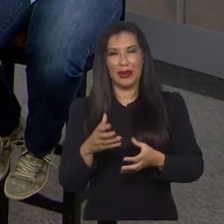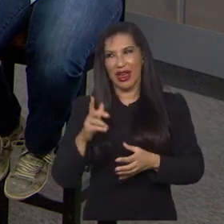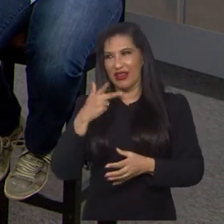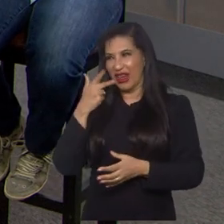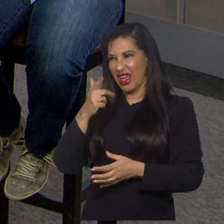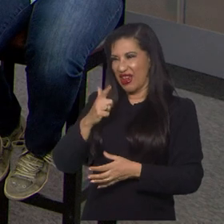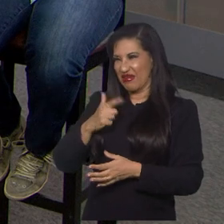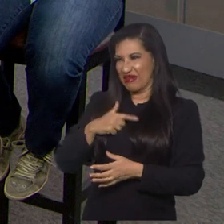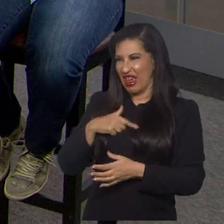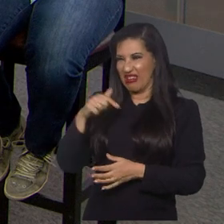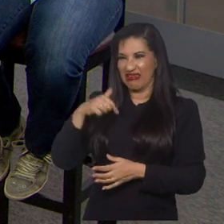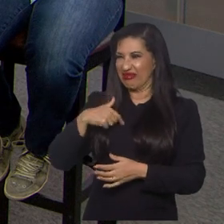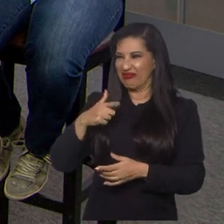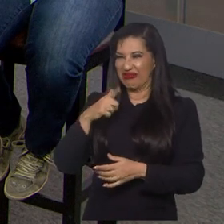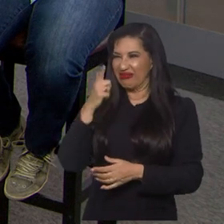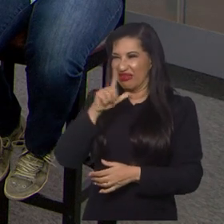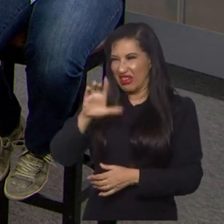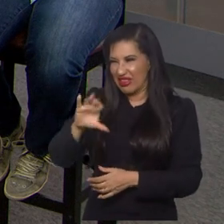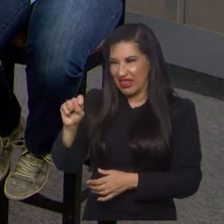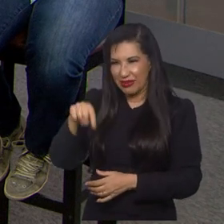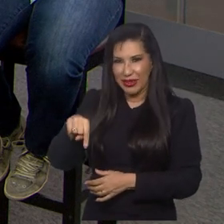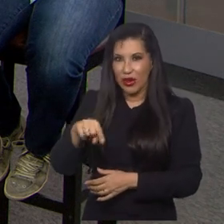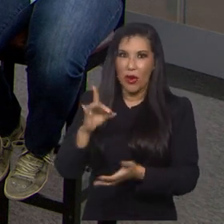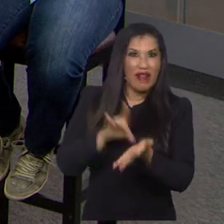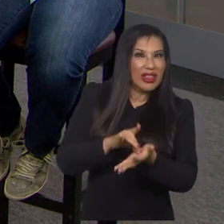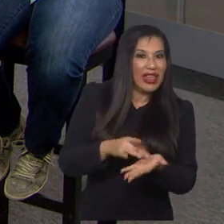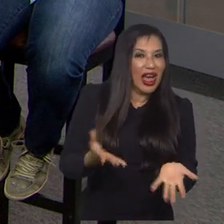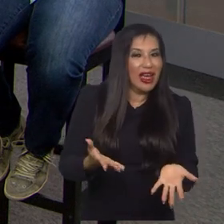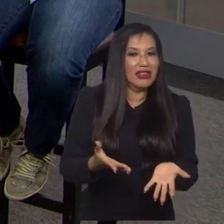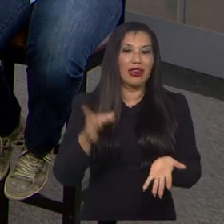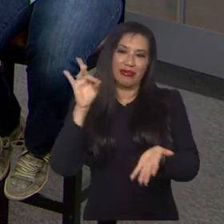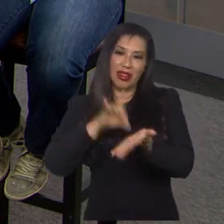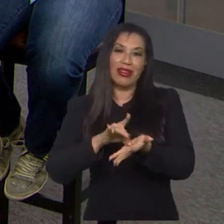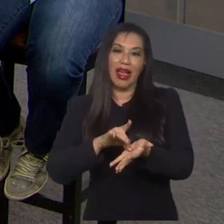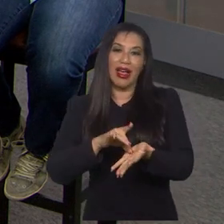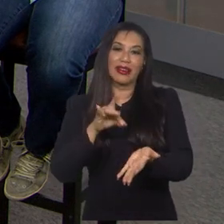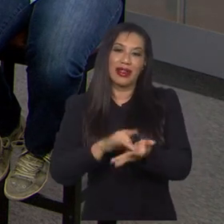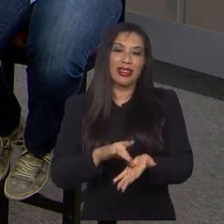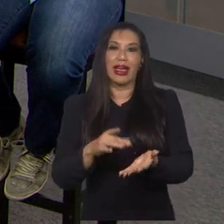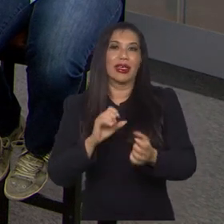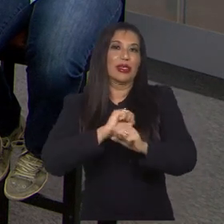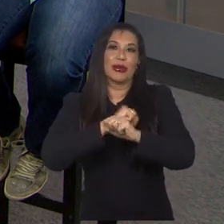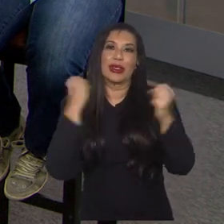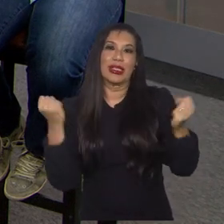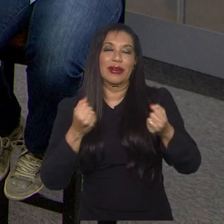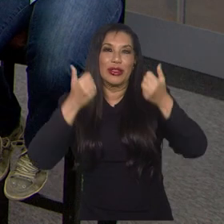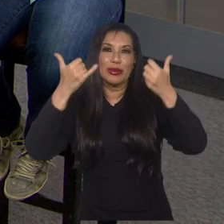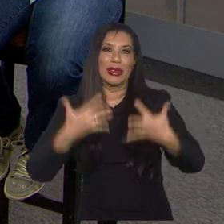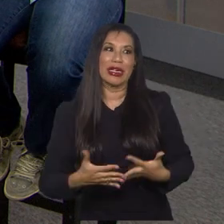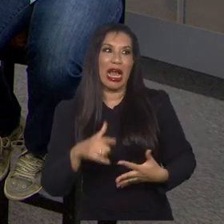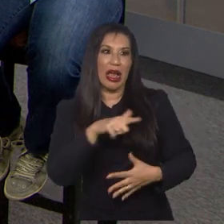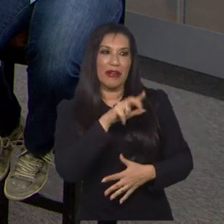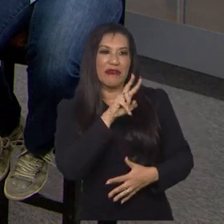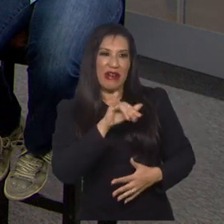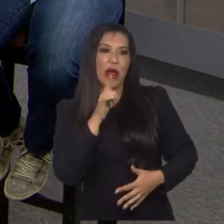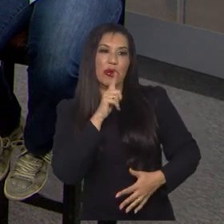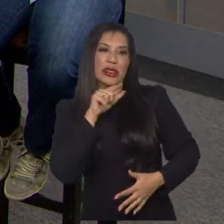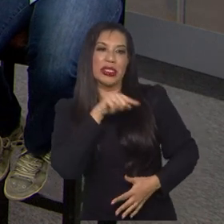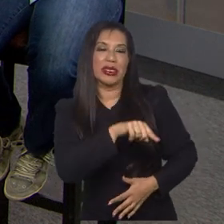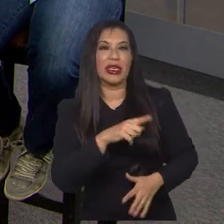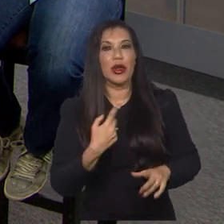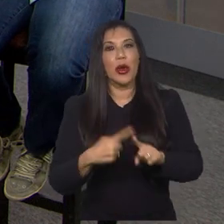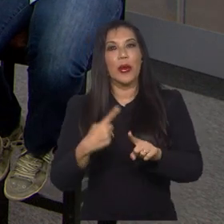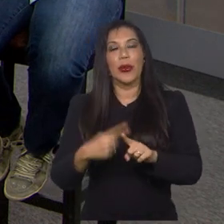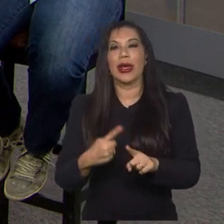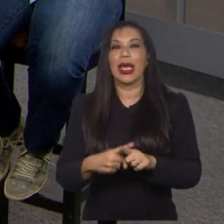que dali não vai sair o campeão? Ou é realista? É realista, né? Não tem como falar que dali vai ter. Até porque foi uma